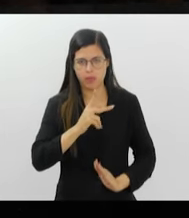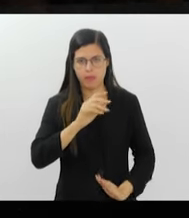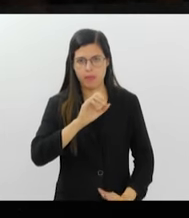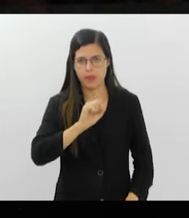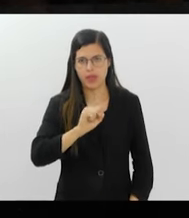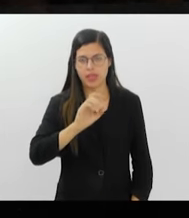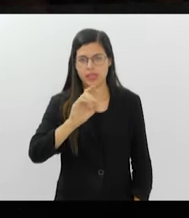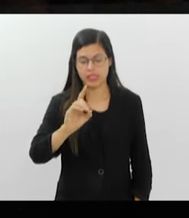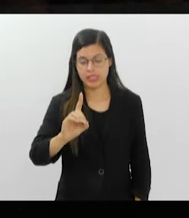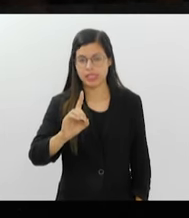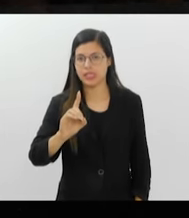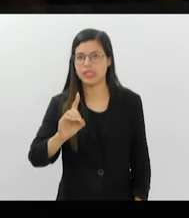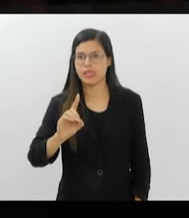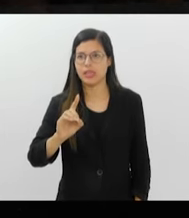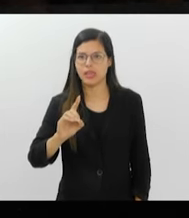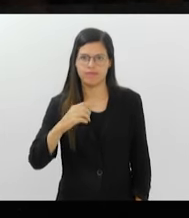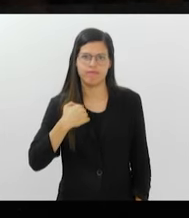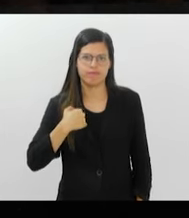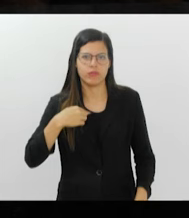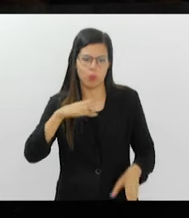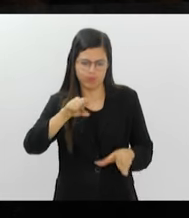partido que pertenço,